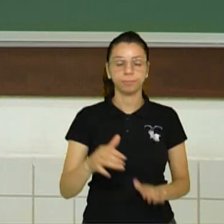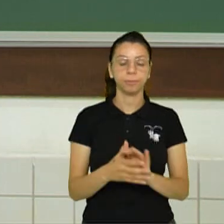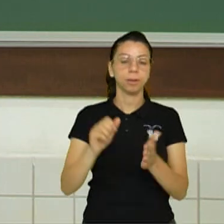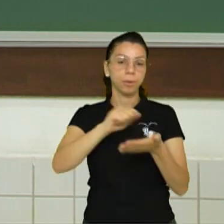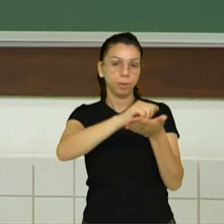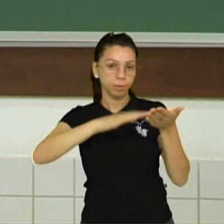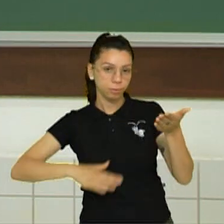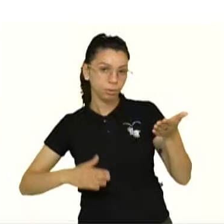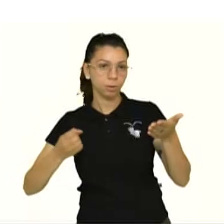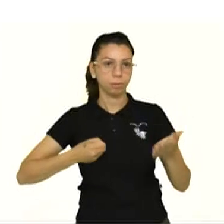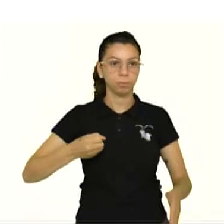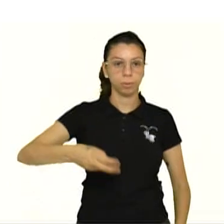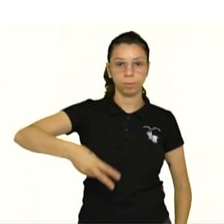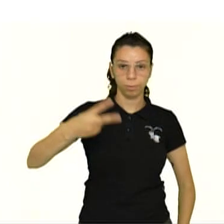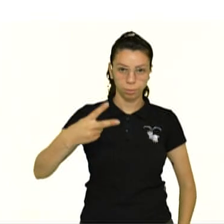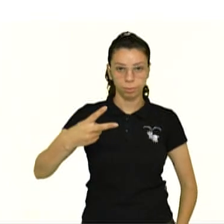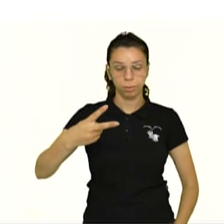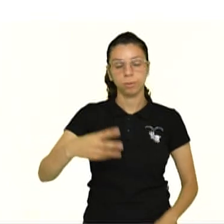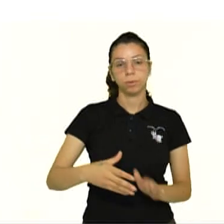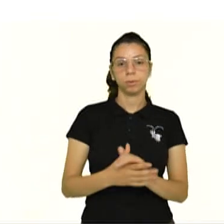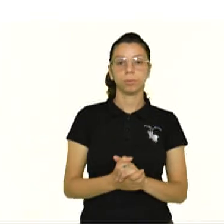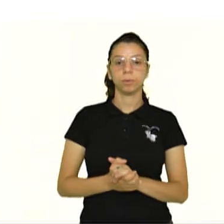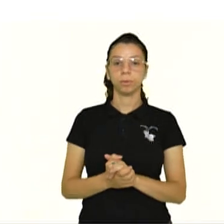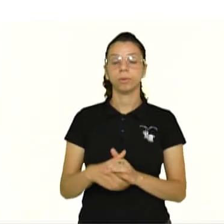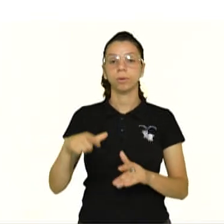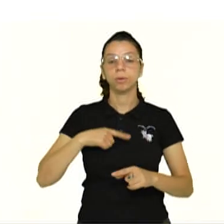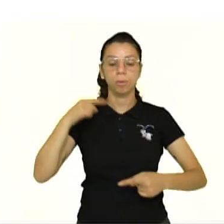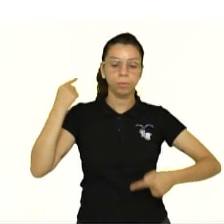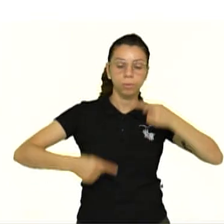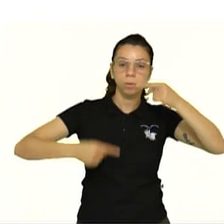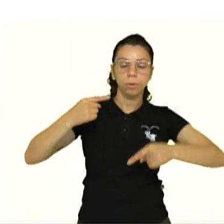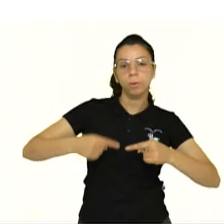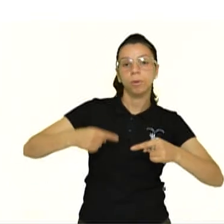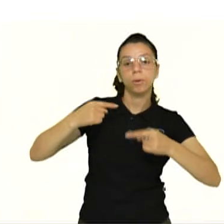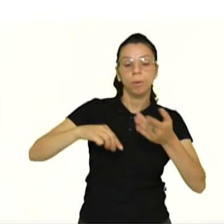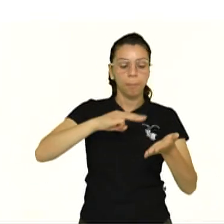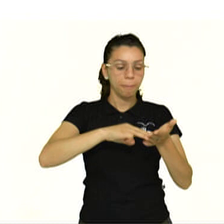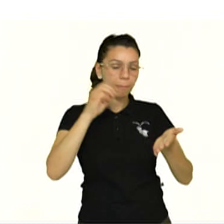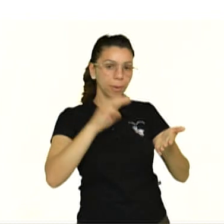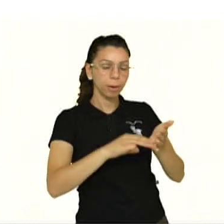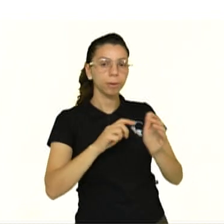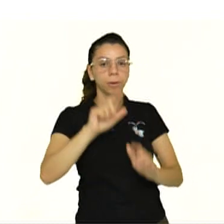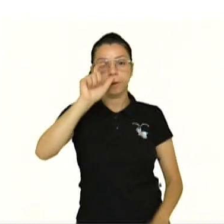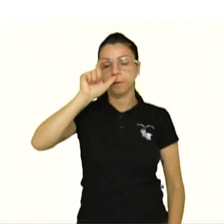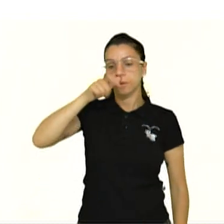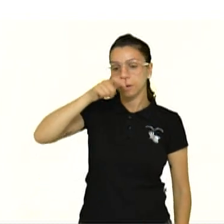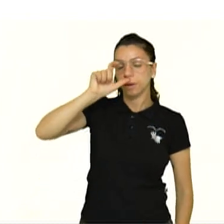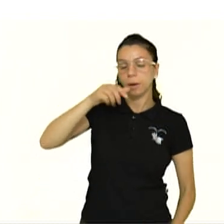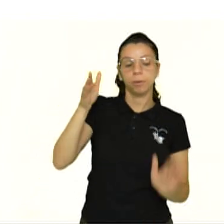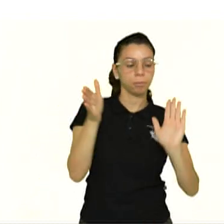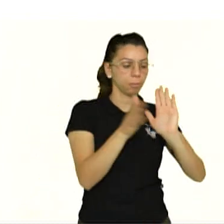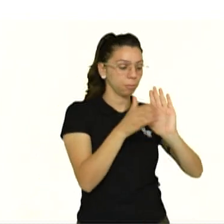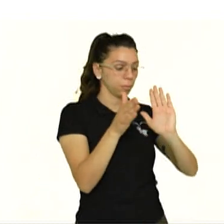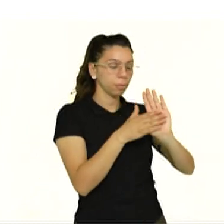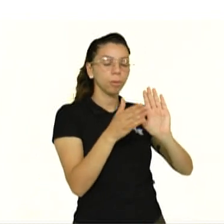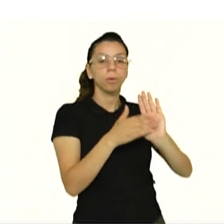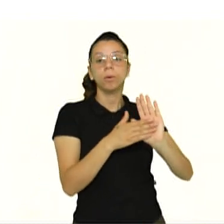Vamos fazer a leitura. Na obra Discurso sobre o Método, René Descartes propôs um novo método de